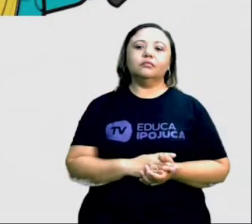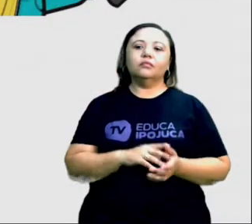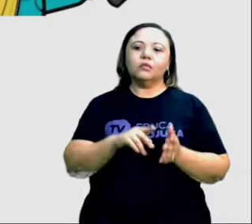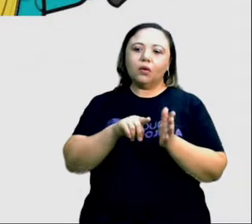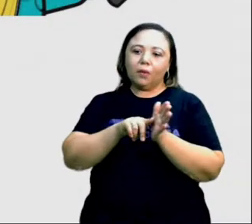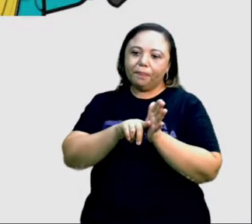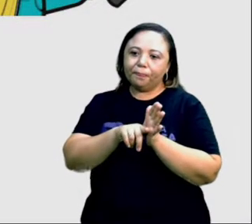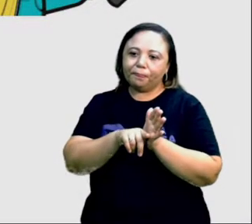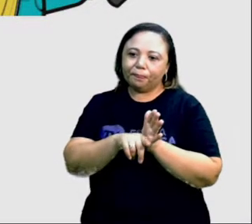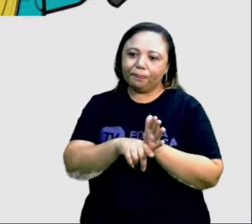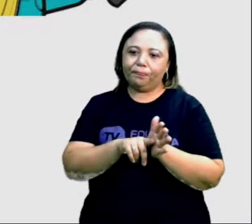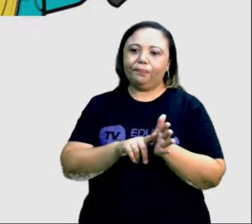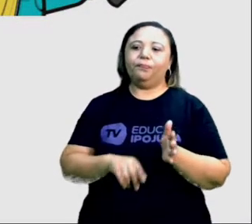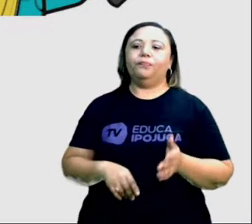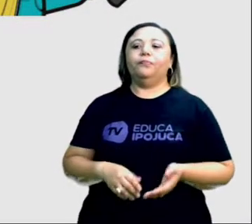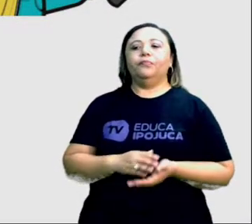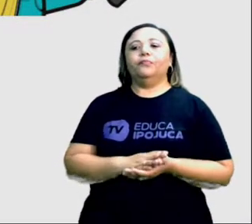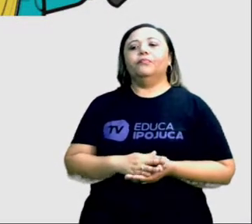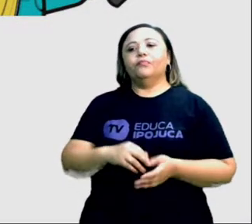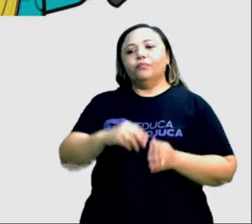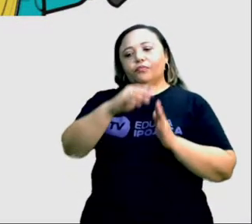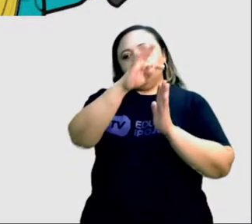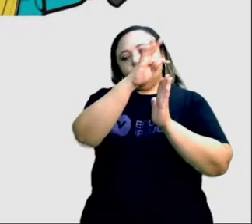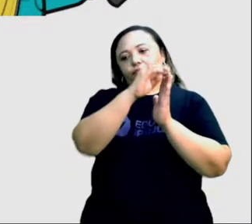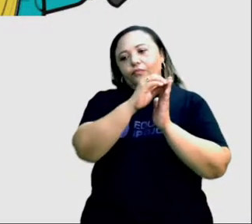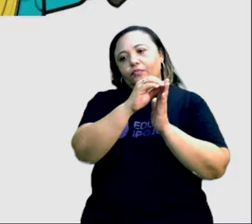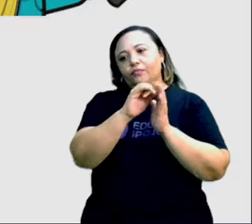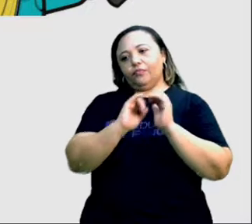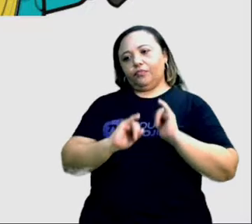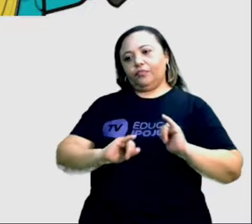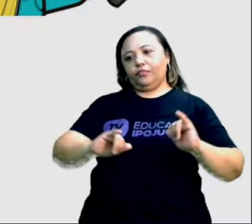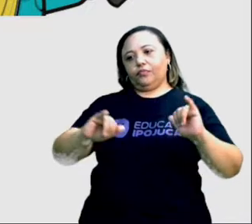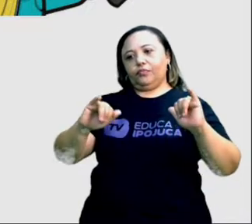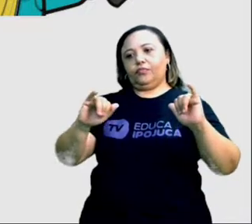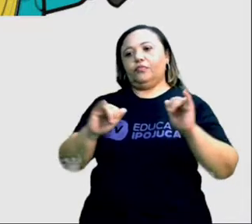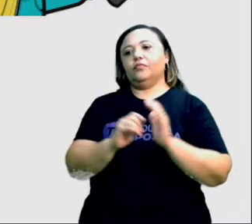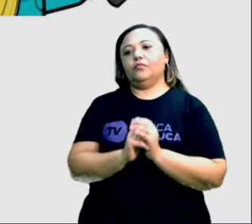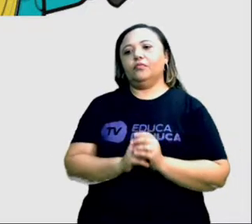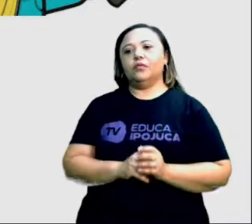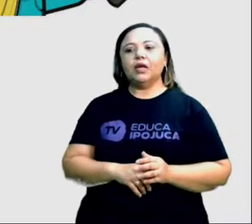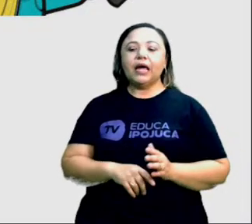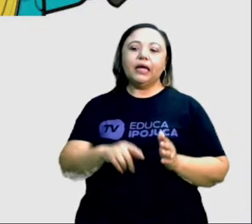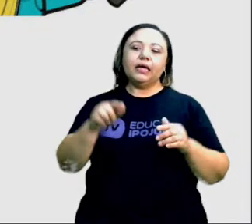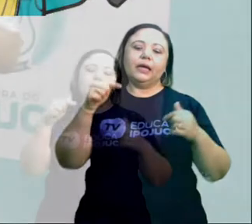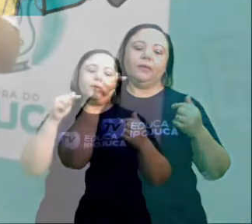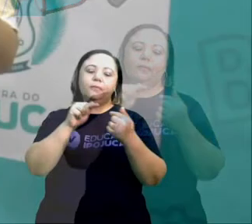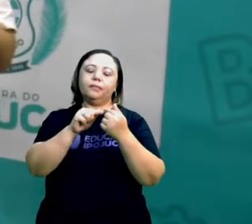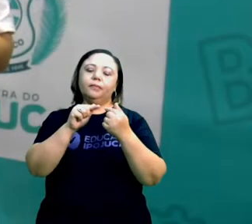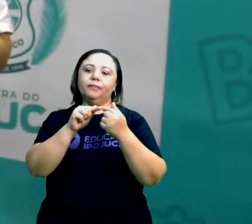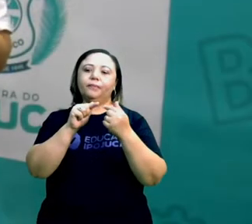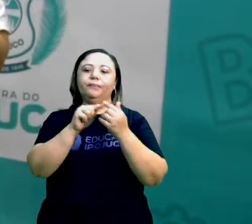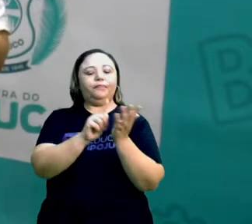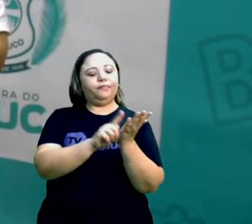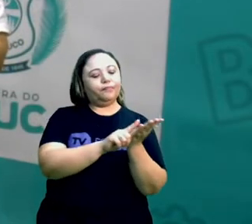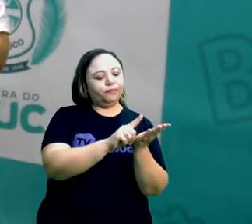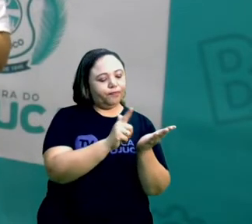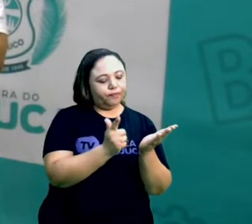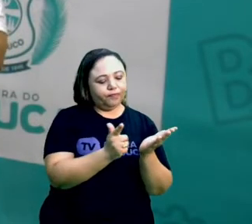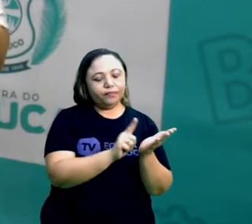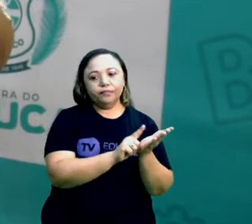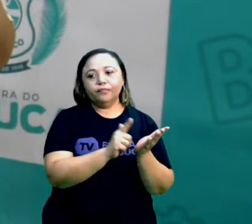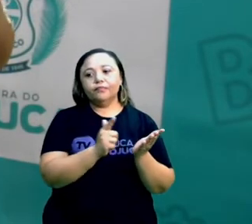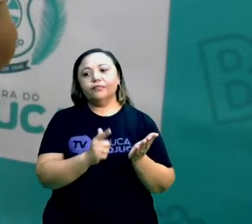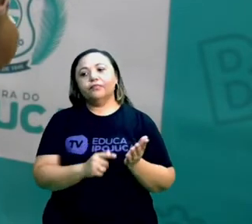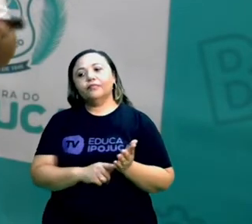Aprofundando um pouquinho agora sobre a notícia. É um elemento fundamental do jornal. A gente sabe que quando a gente lembra de jornal,